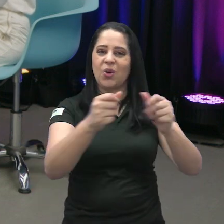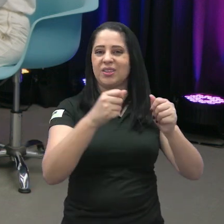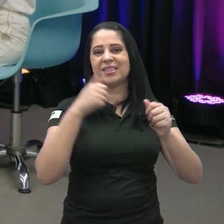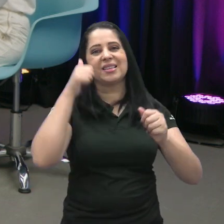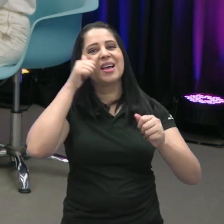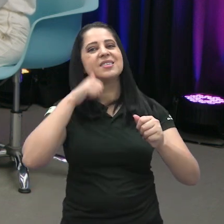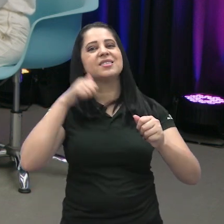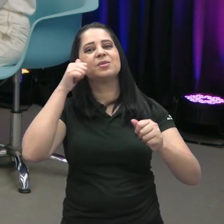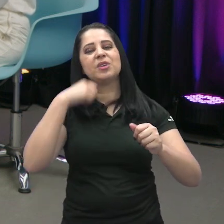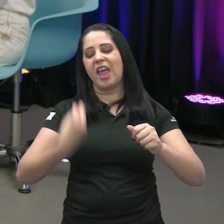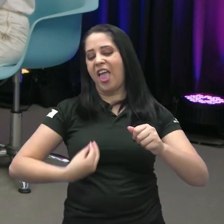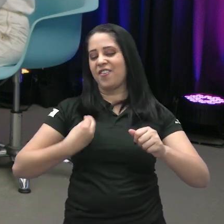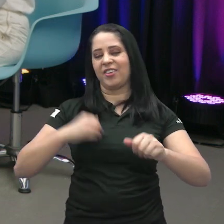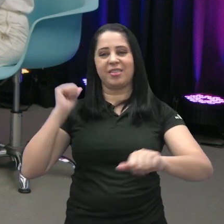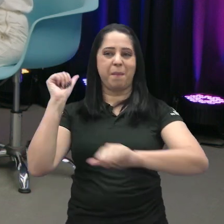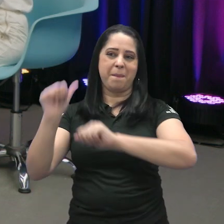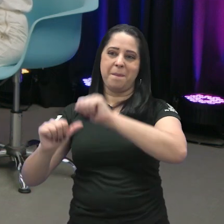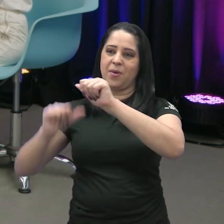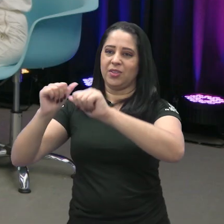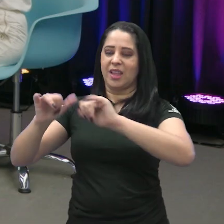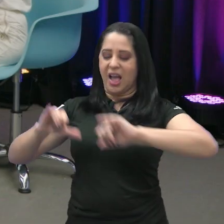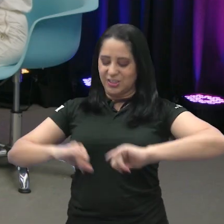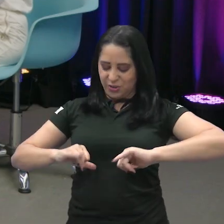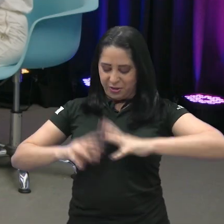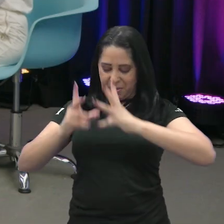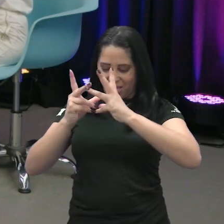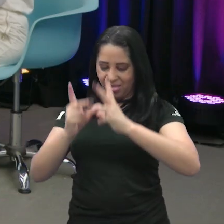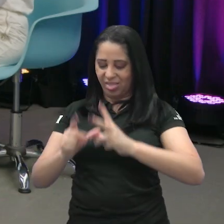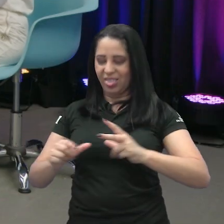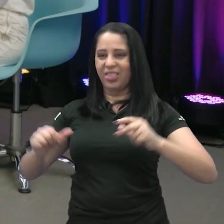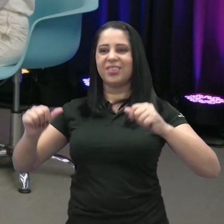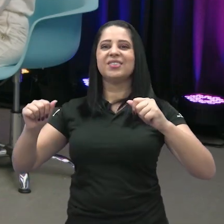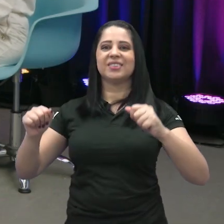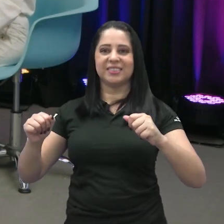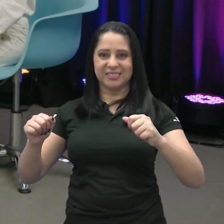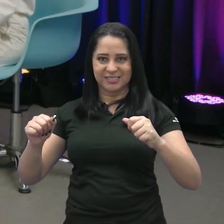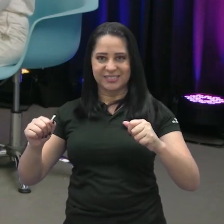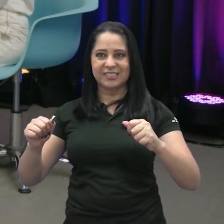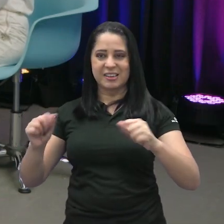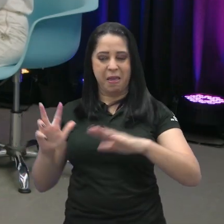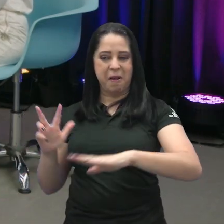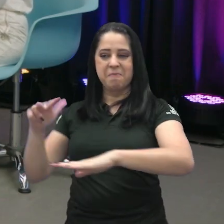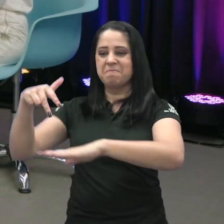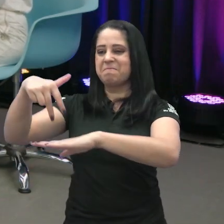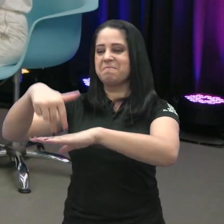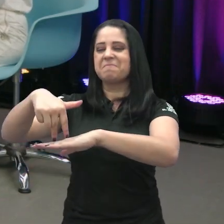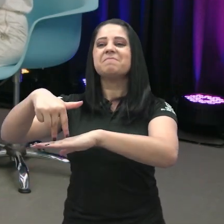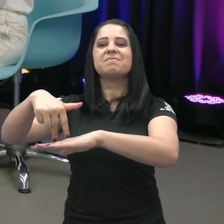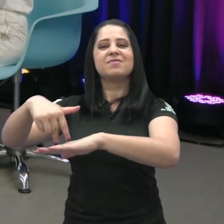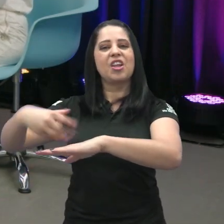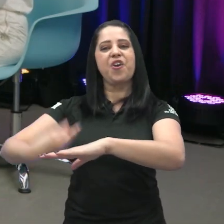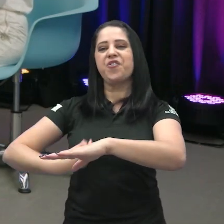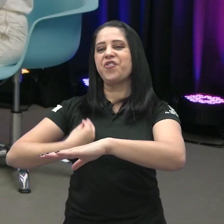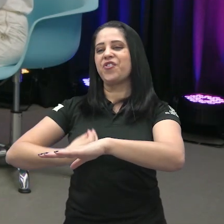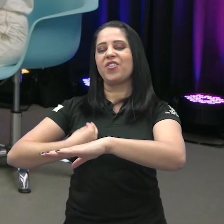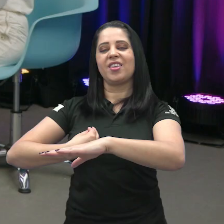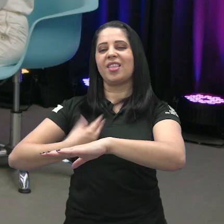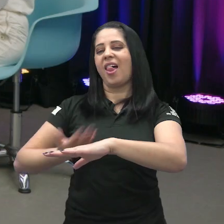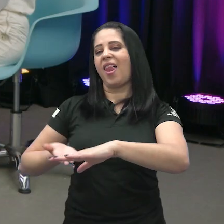possam ressignificar a sua vida, curar as suas dores, para que elas possam estar e ser no lugar que elas querem e viver uma vida